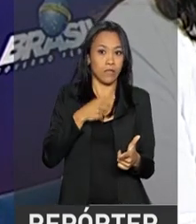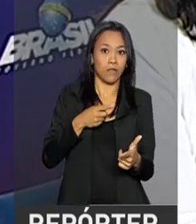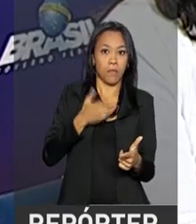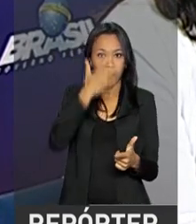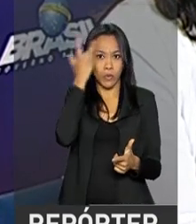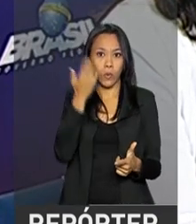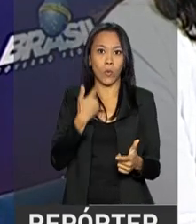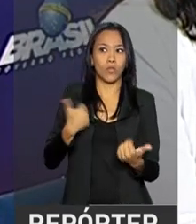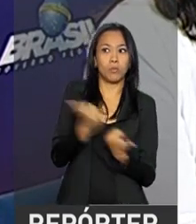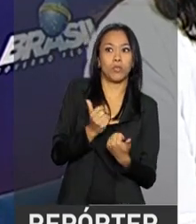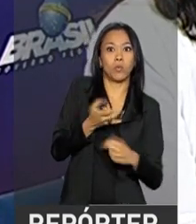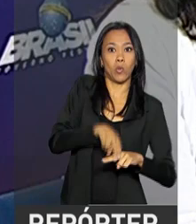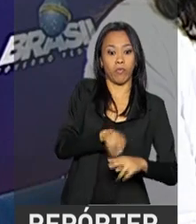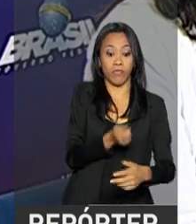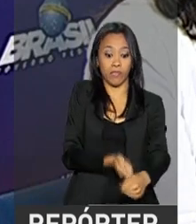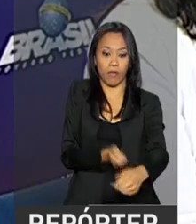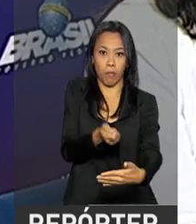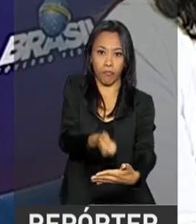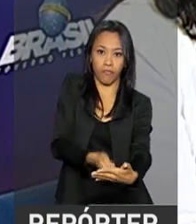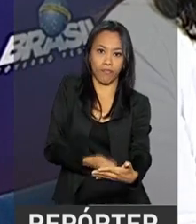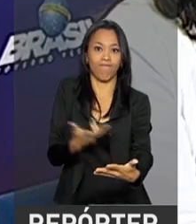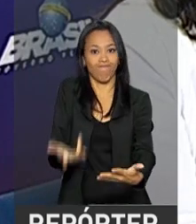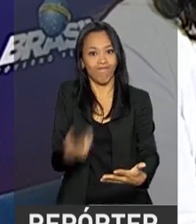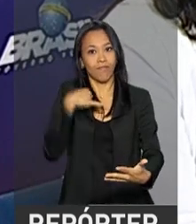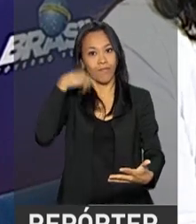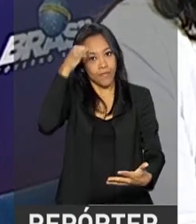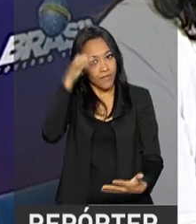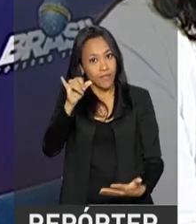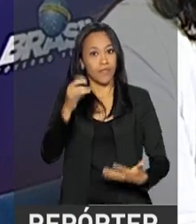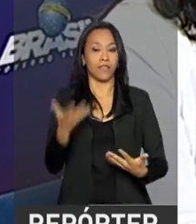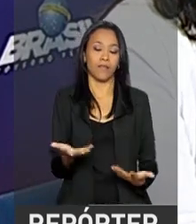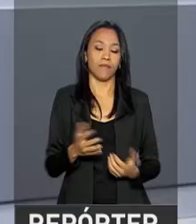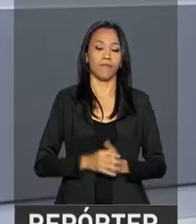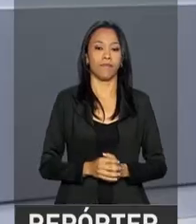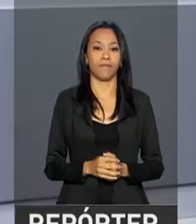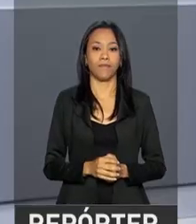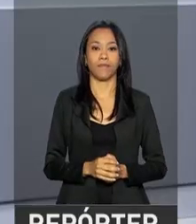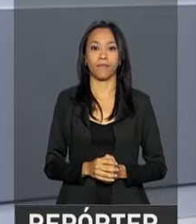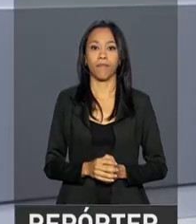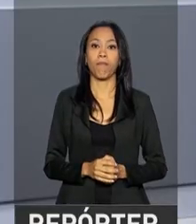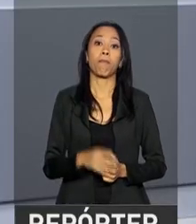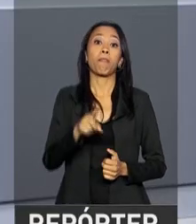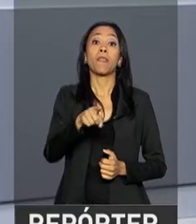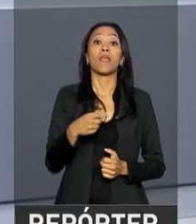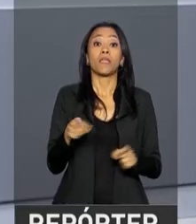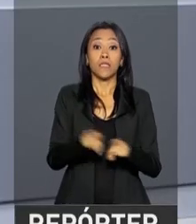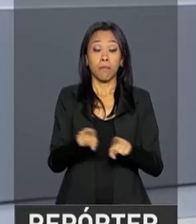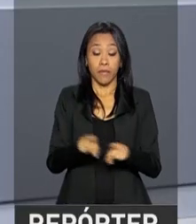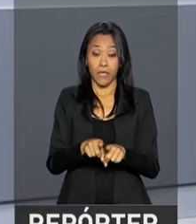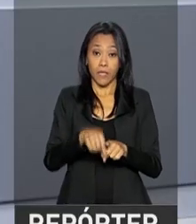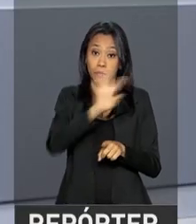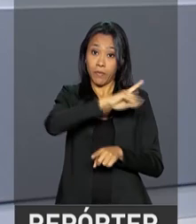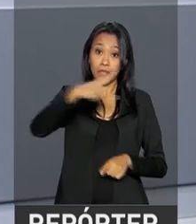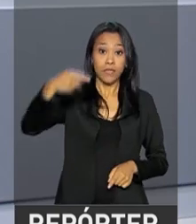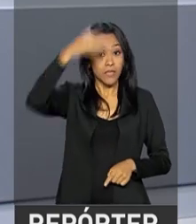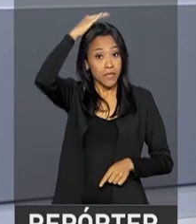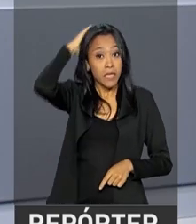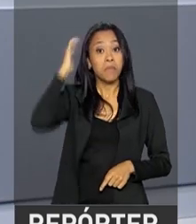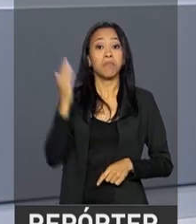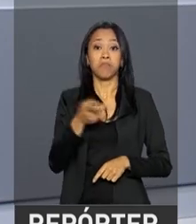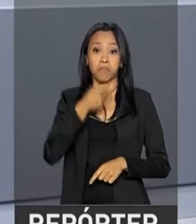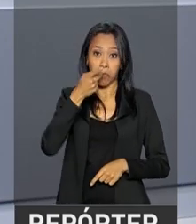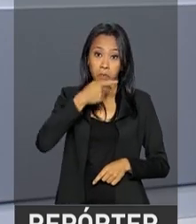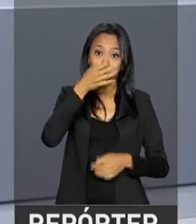é de grande porte como é o caso do enem é uma visão do brasil o presidente michel temer comentou a divulgação do resultado